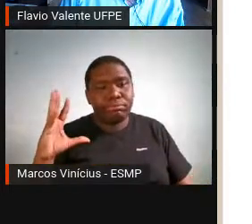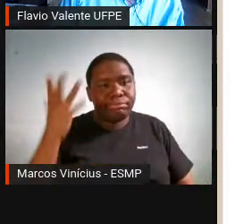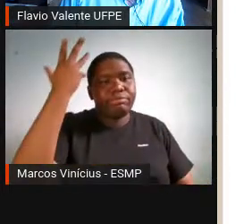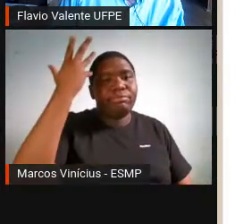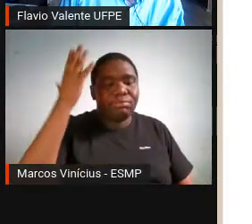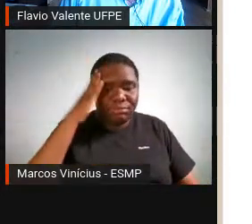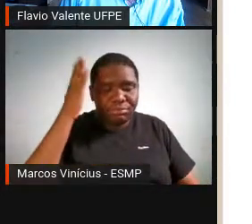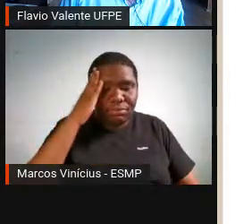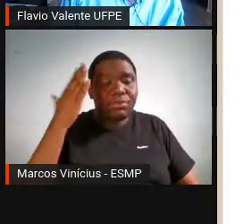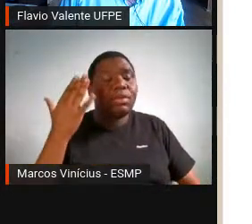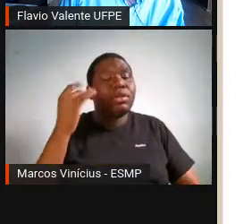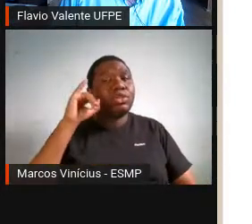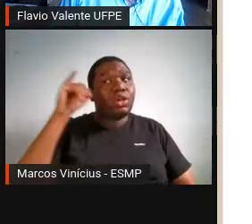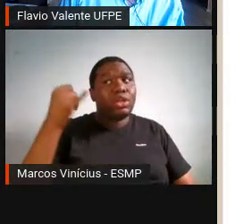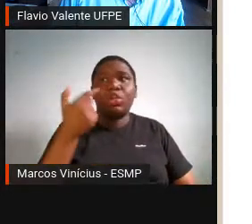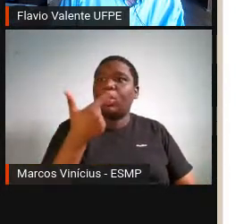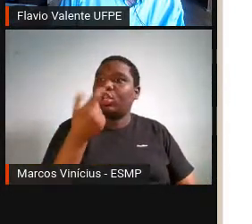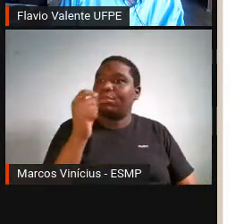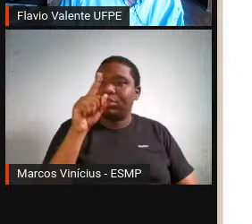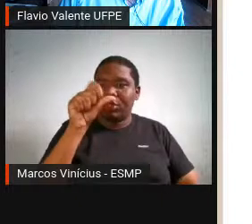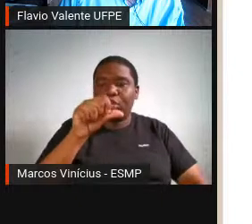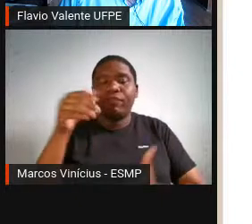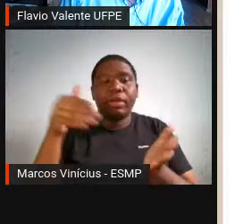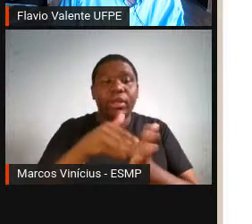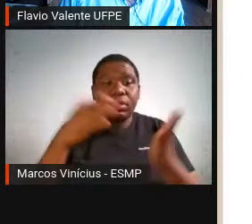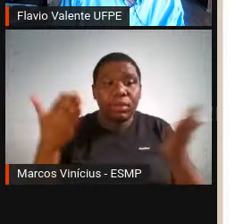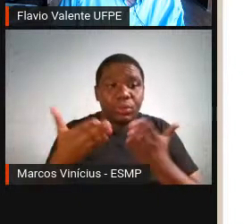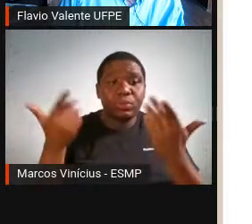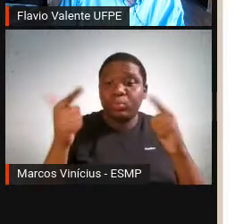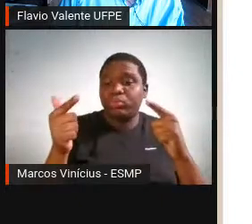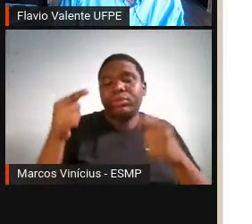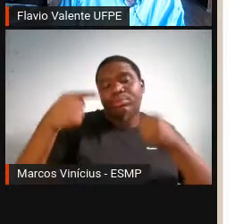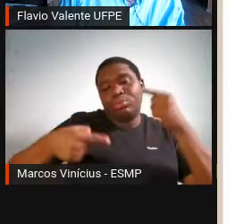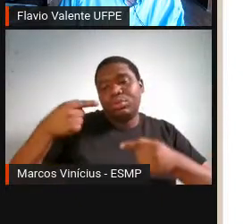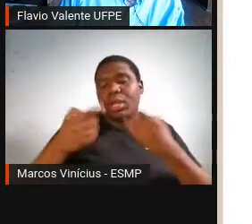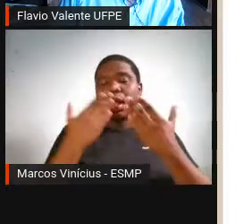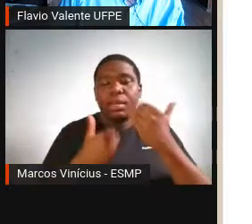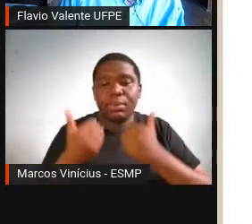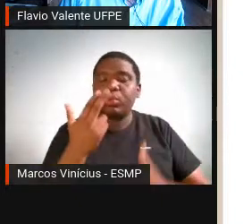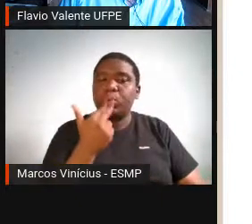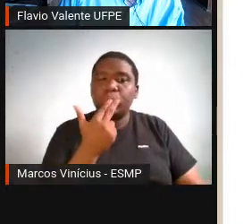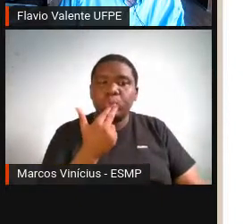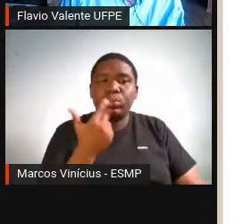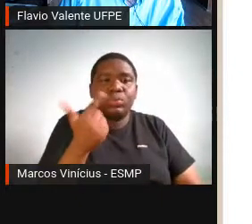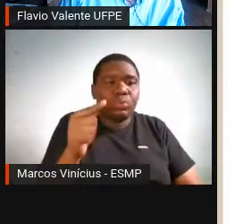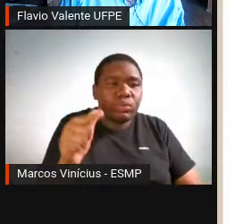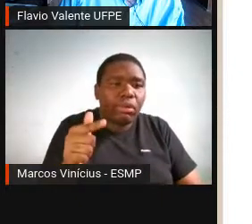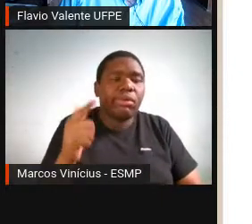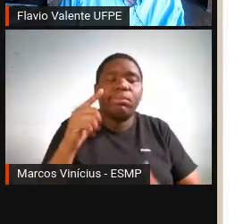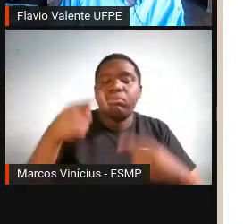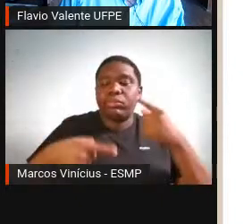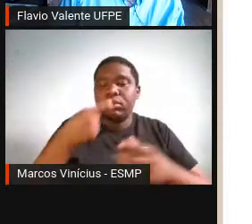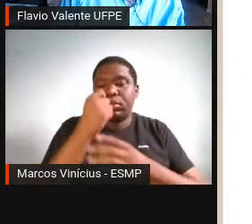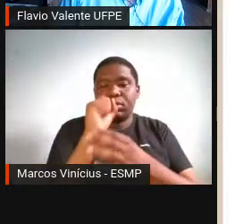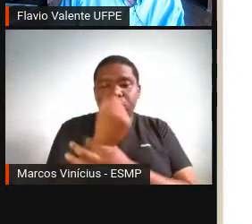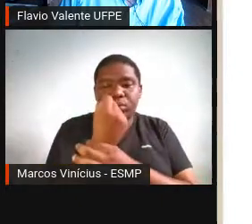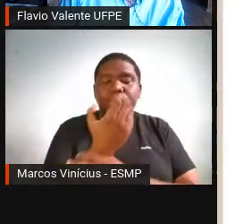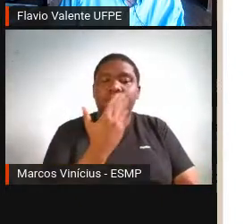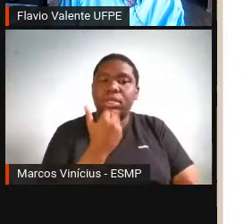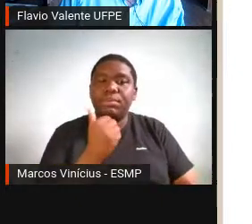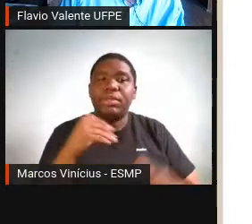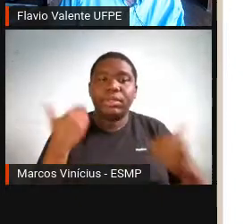para cá, nós não temos uma política de alimentação e nutrição no país mais. Nós não temos uma política de segurança alimentar. Portanto, nós